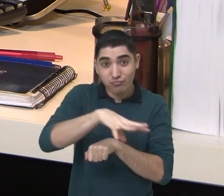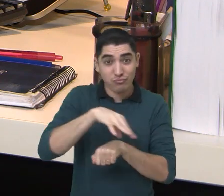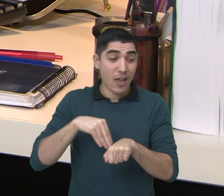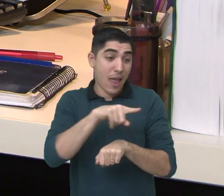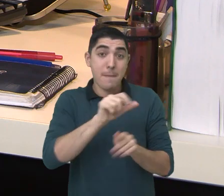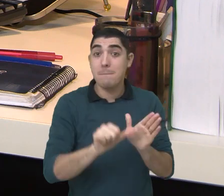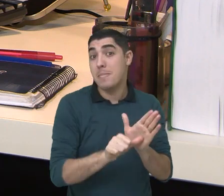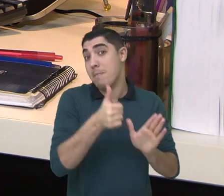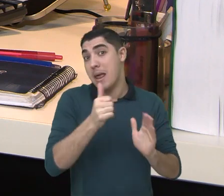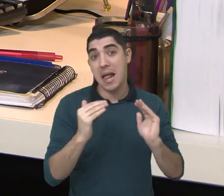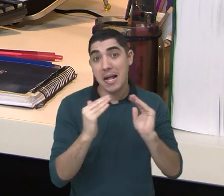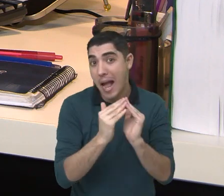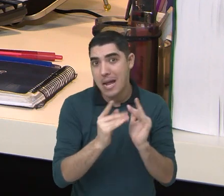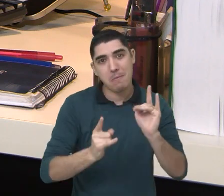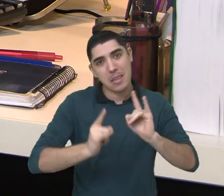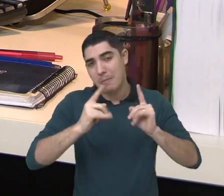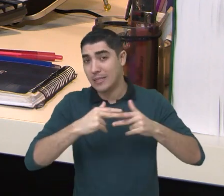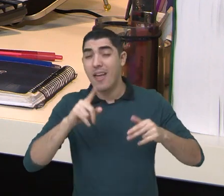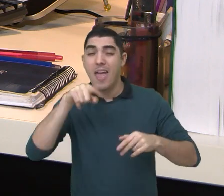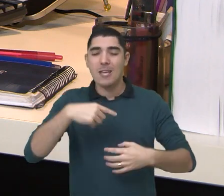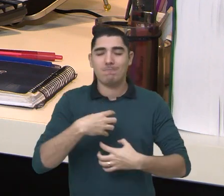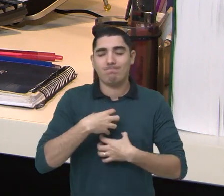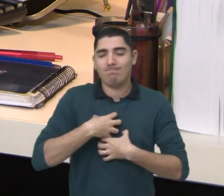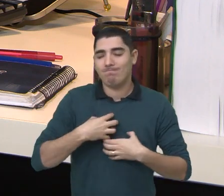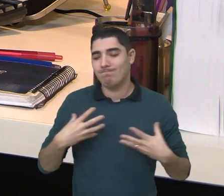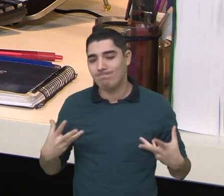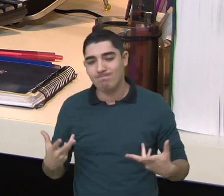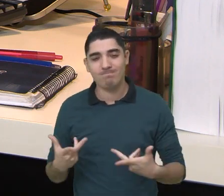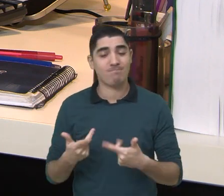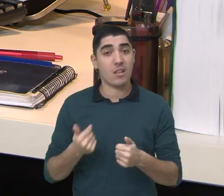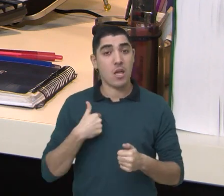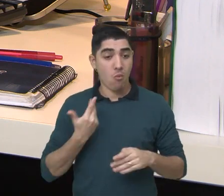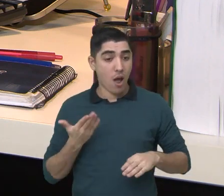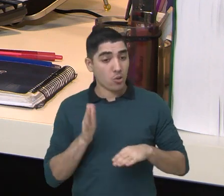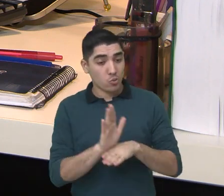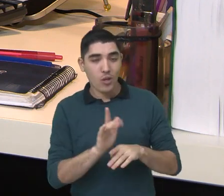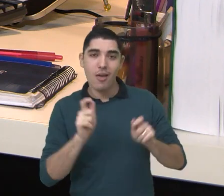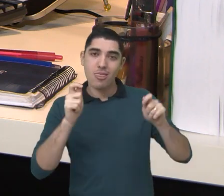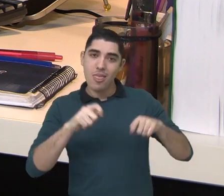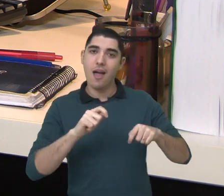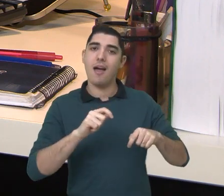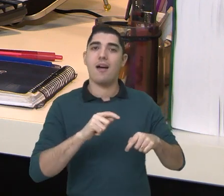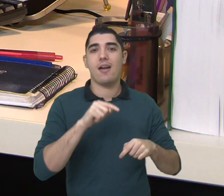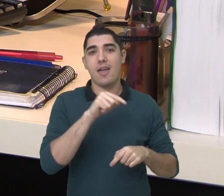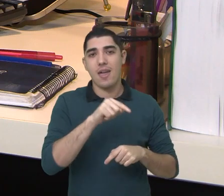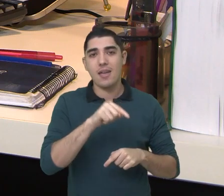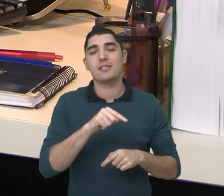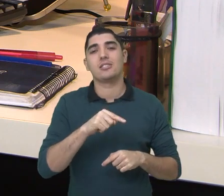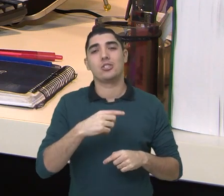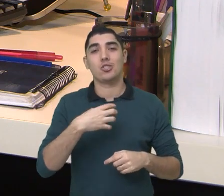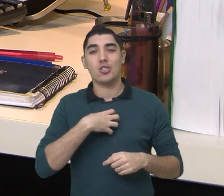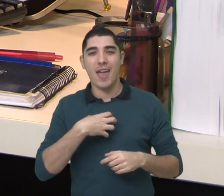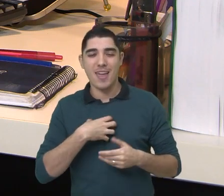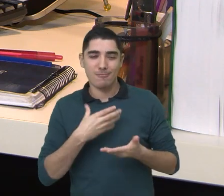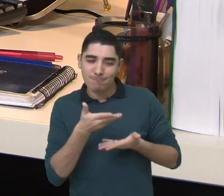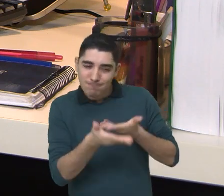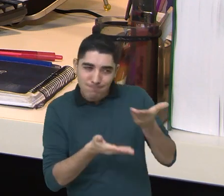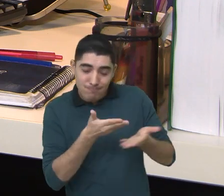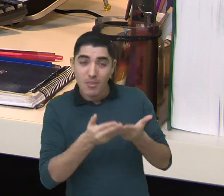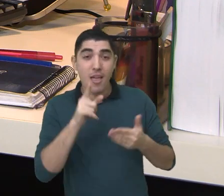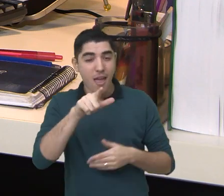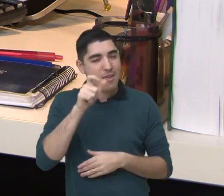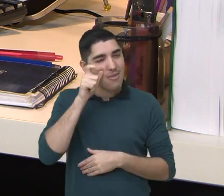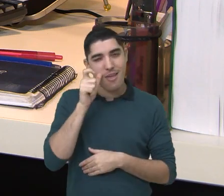o primeiro imóvel, tudo. É uma energia muito gostosa, sabe? Você poder ajudar e contribuir um pouquinho para esse tipo de intermediação, eu acho